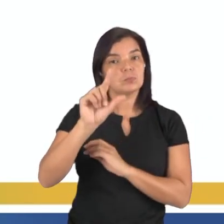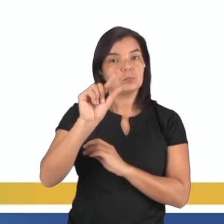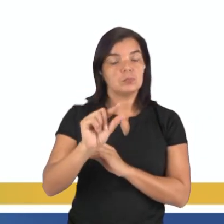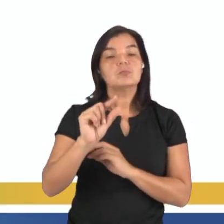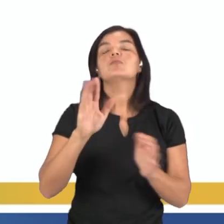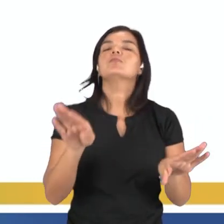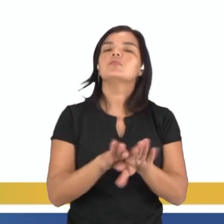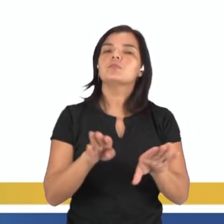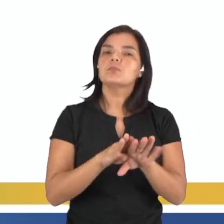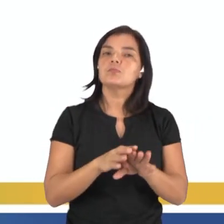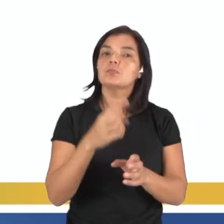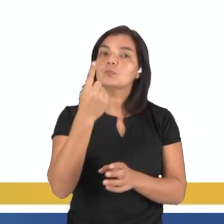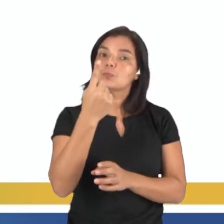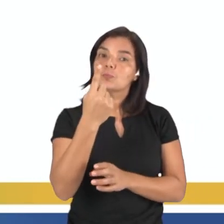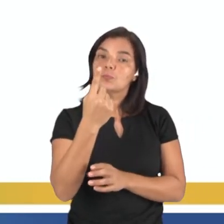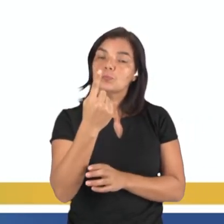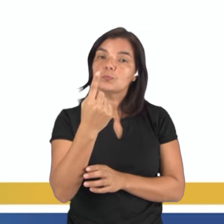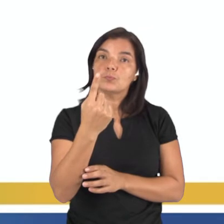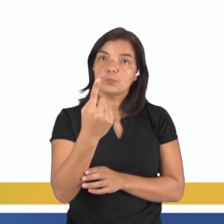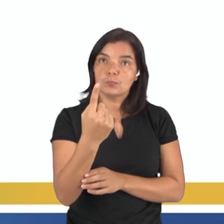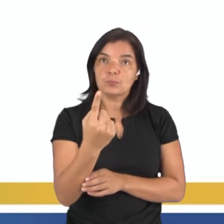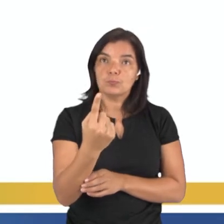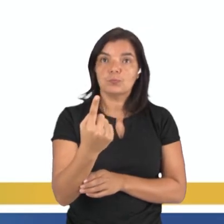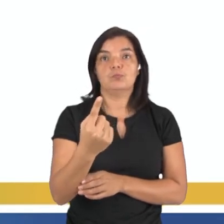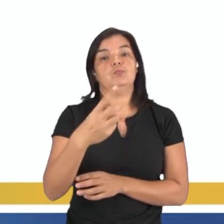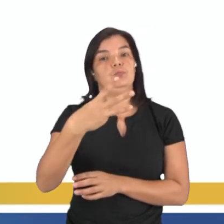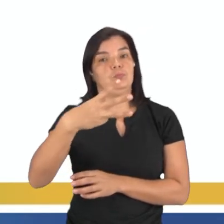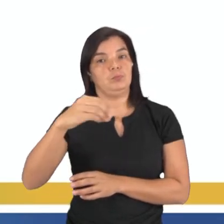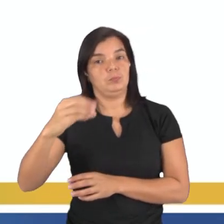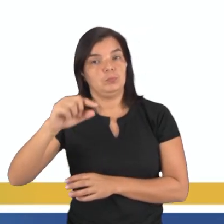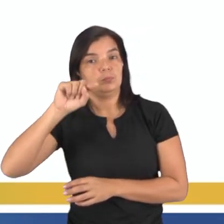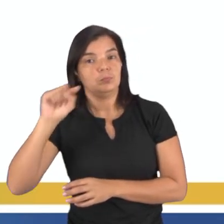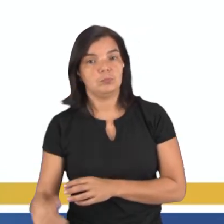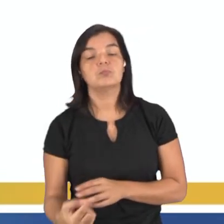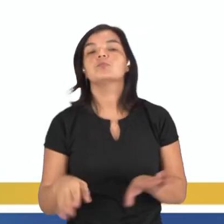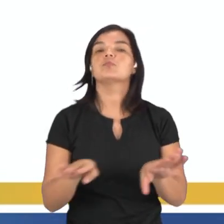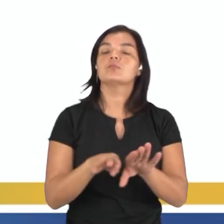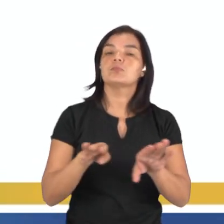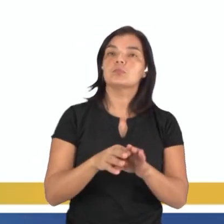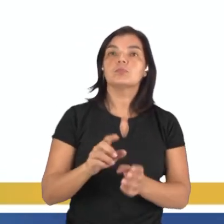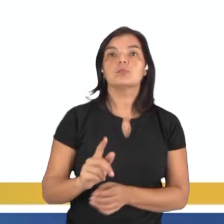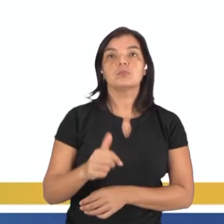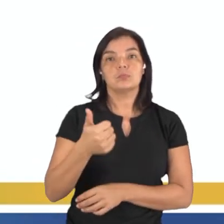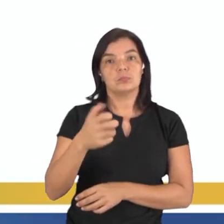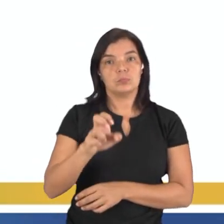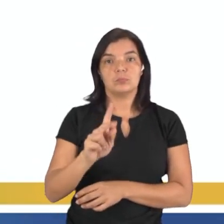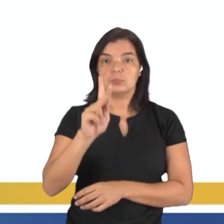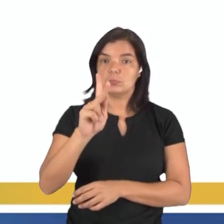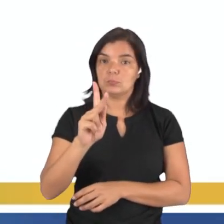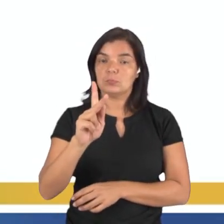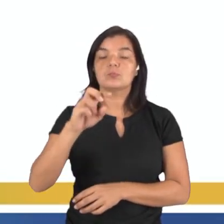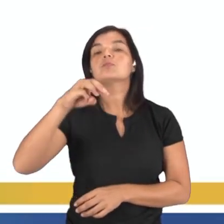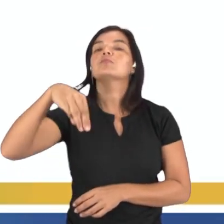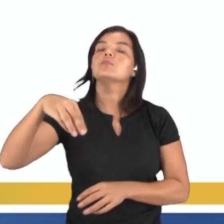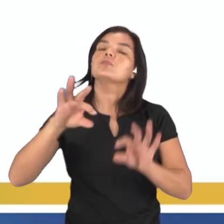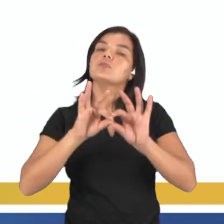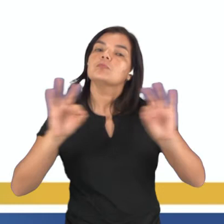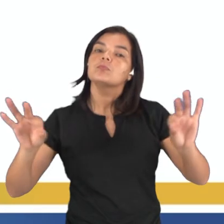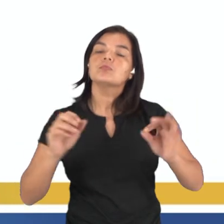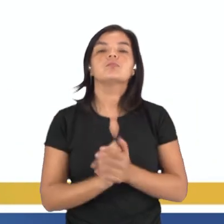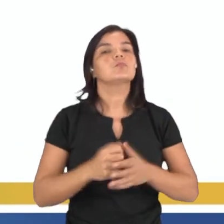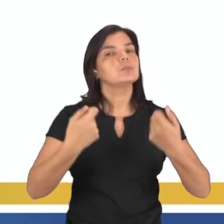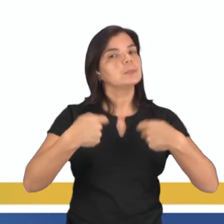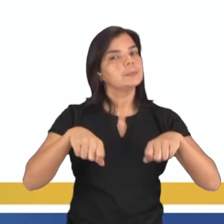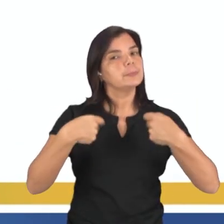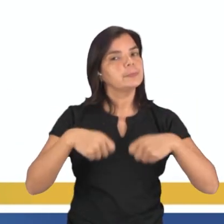de escala de 1 para 300.000 entre dois pontos situados a 15 km de distância, um do outro.